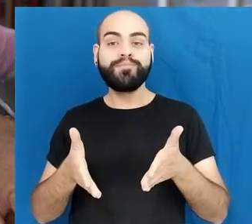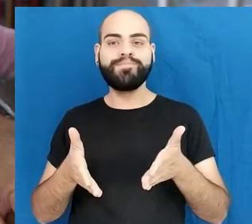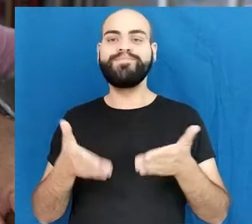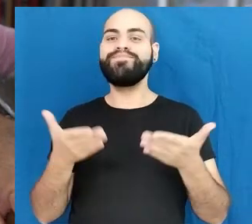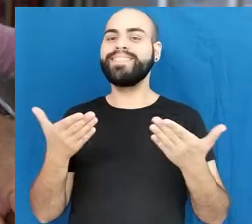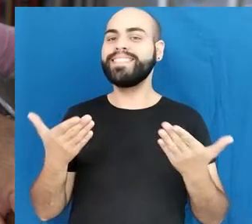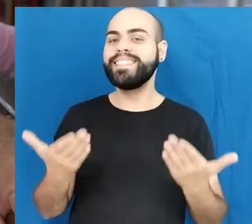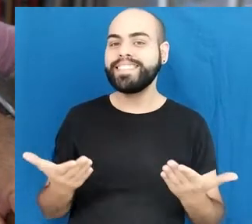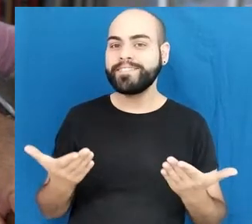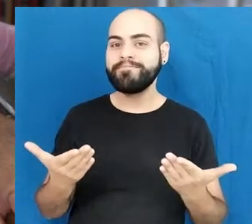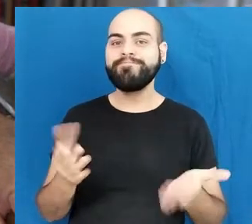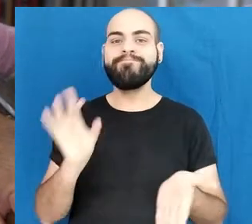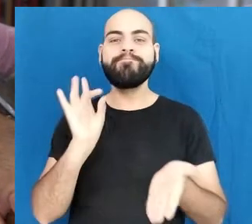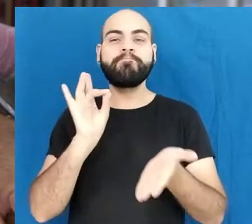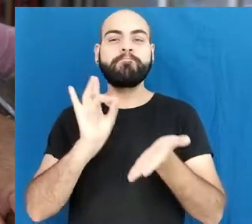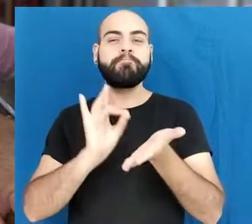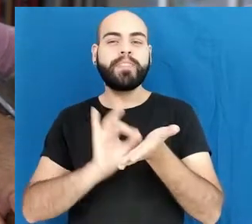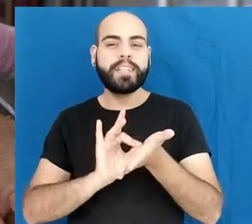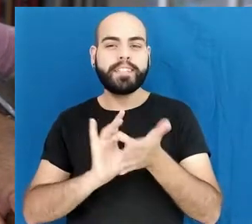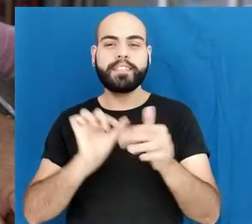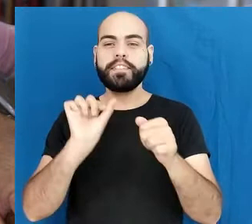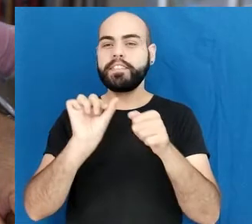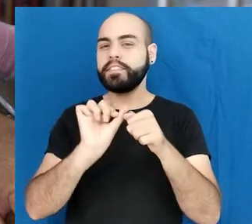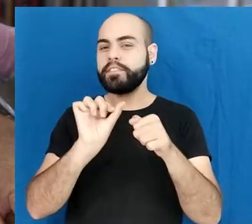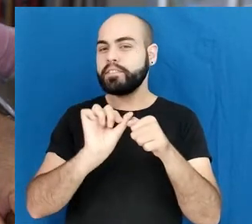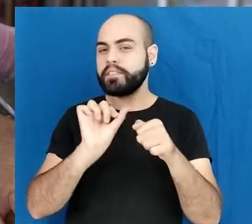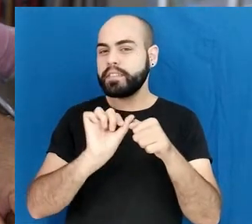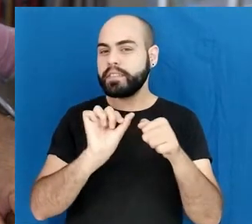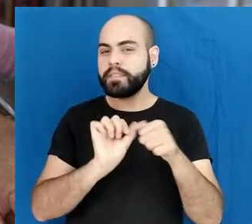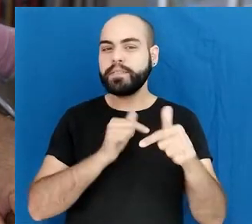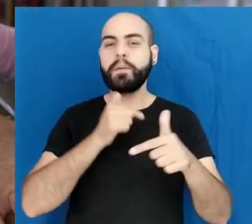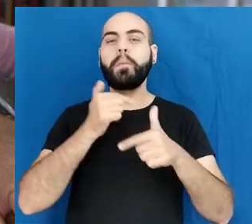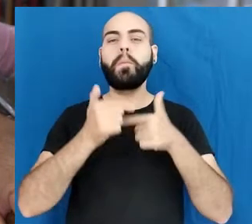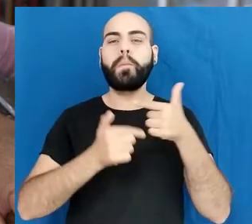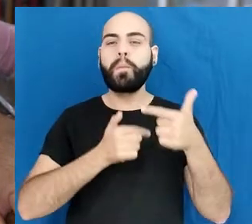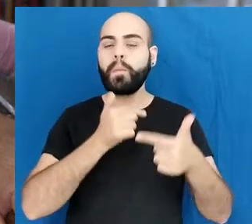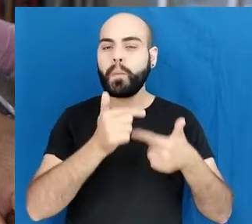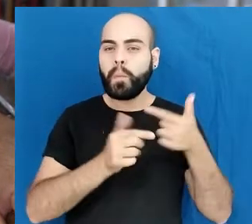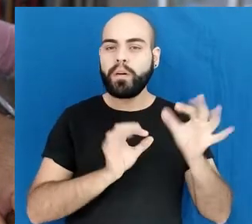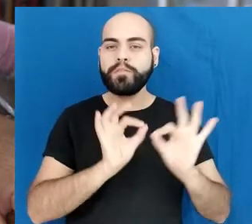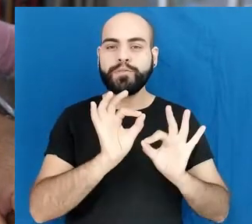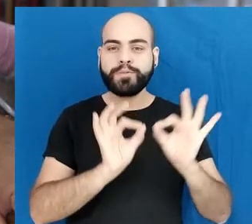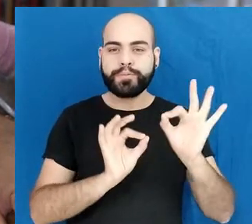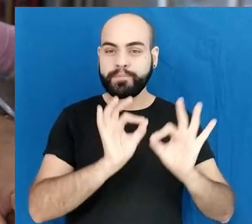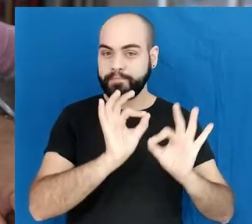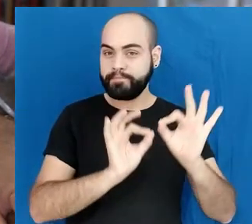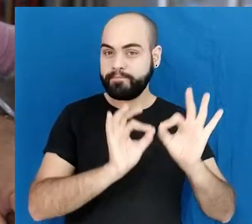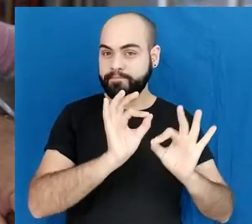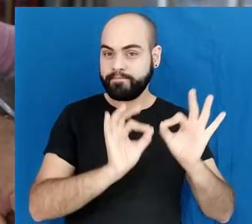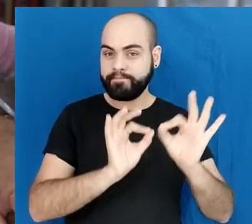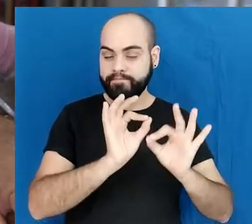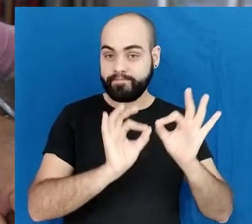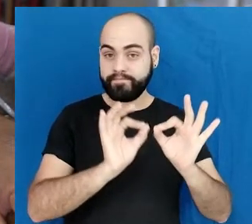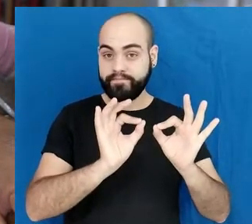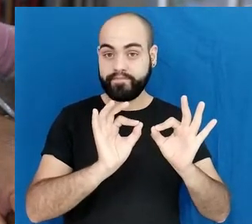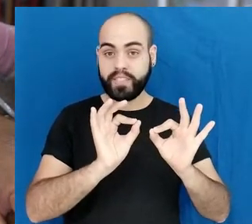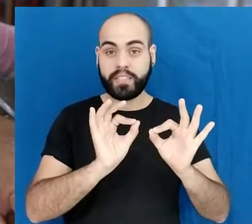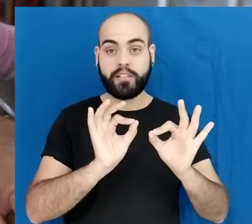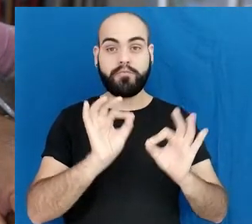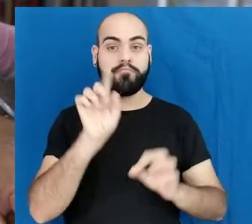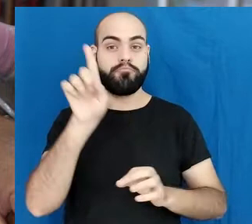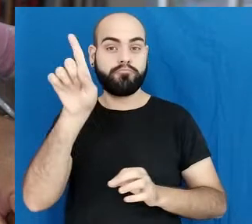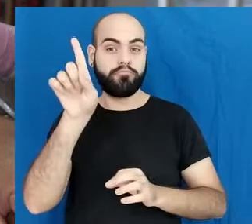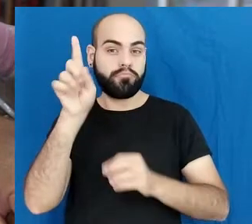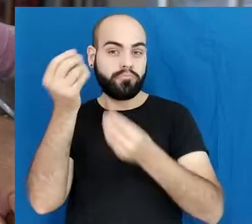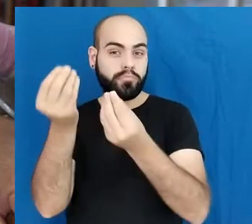chegamos então, de fato, a fazer o trabalho. O projeto, o Pierre Catel